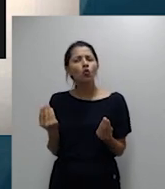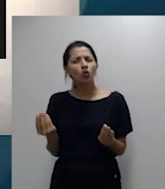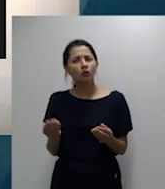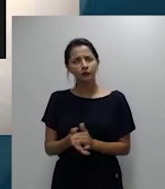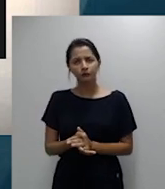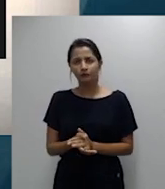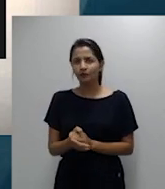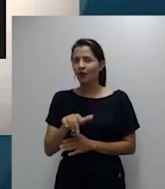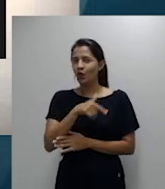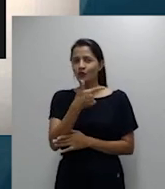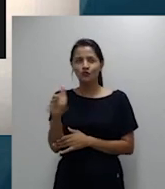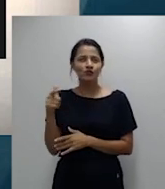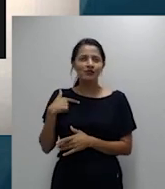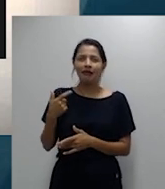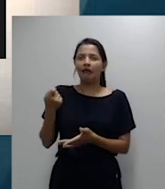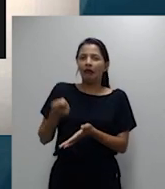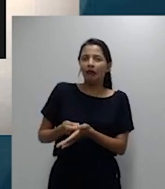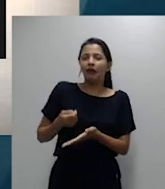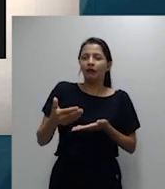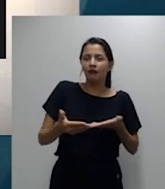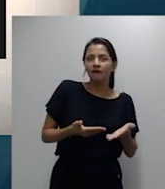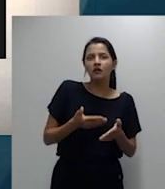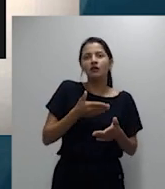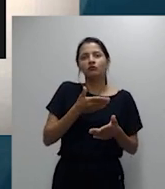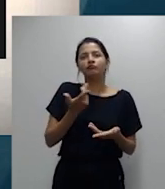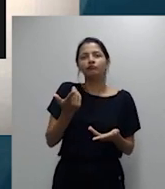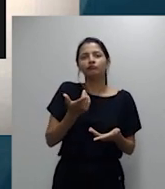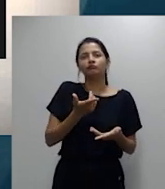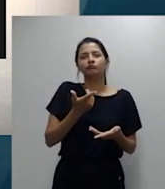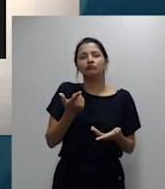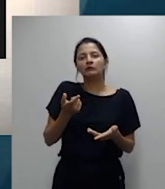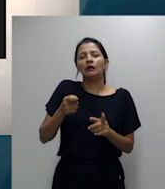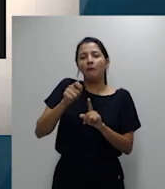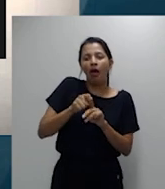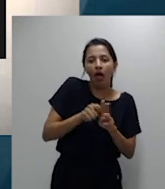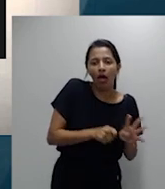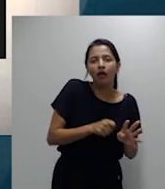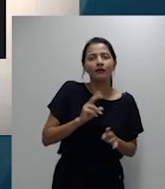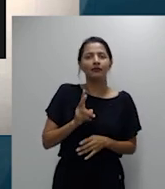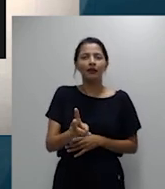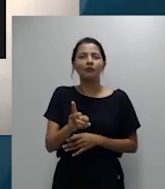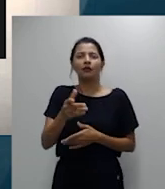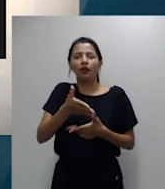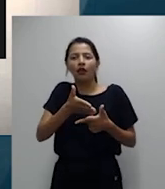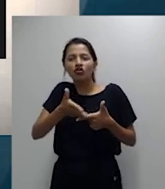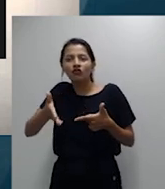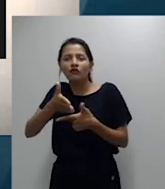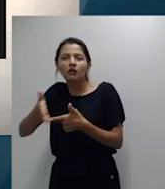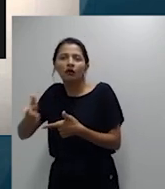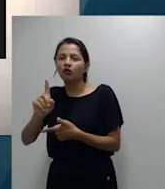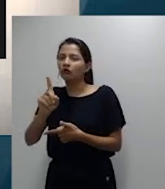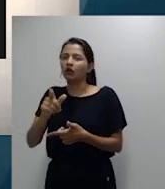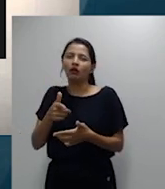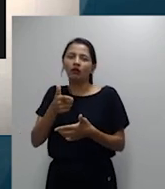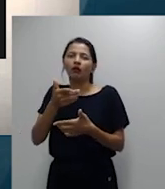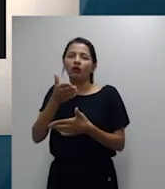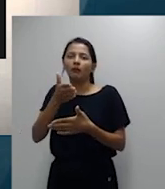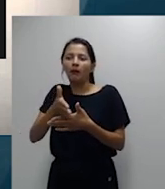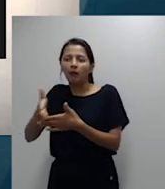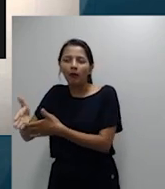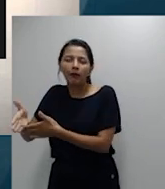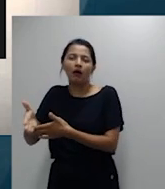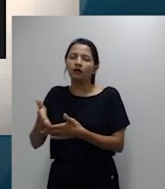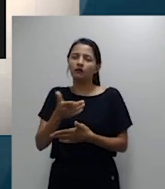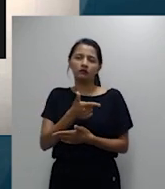não ama a prestação de serviço de comunicação que porque cobrado o mesmo que não haja as que não acha porque assim não